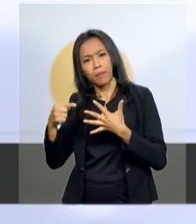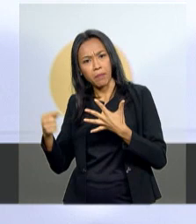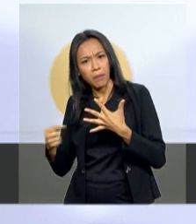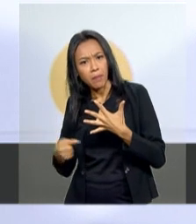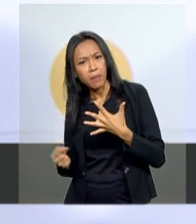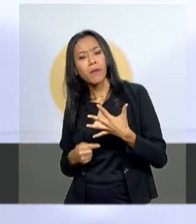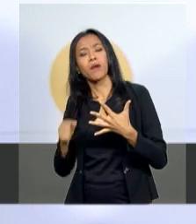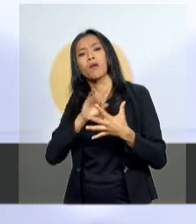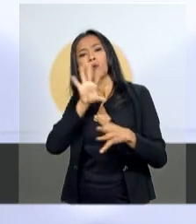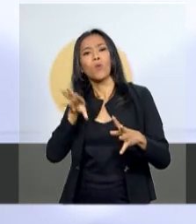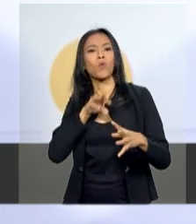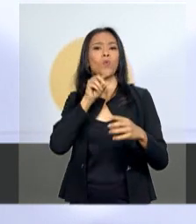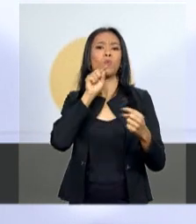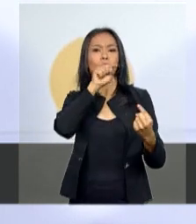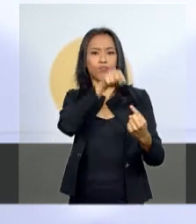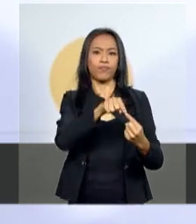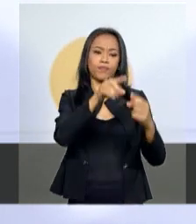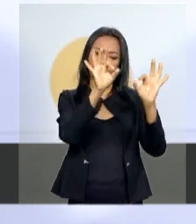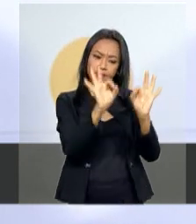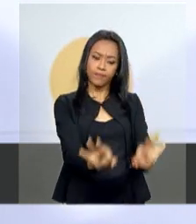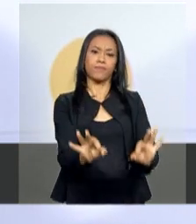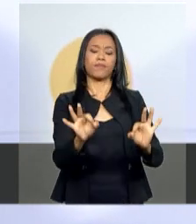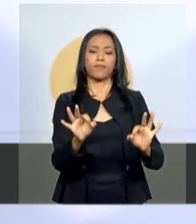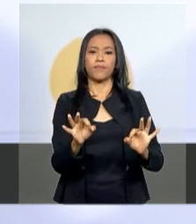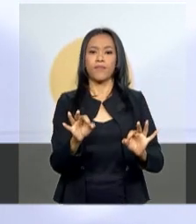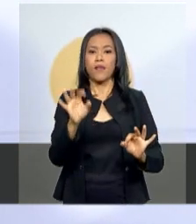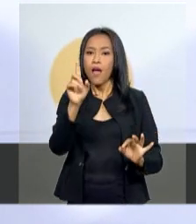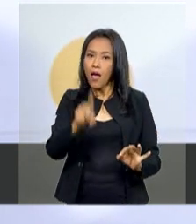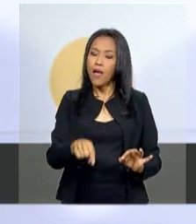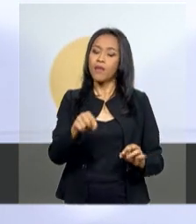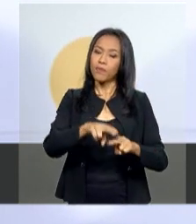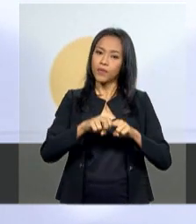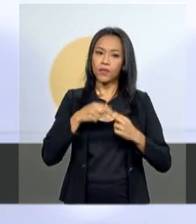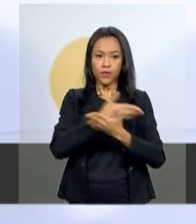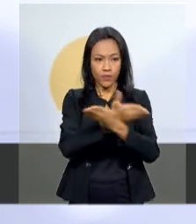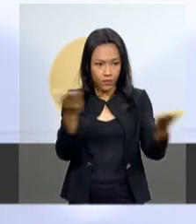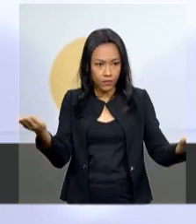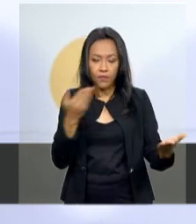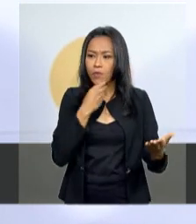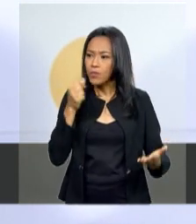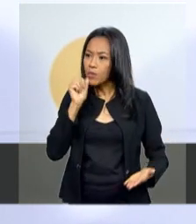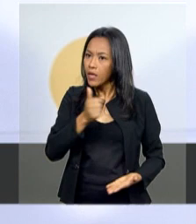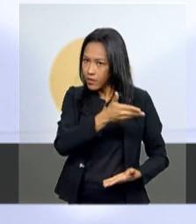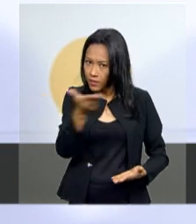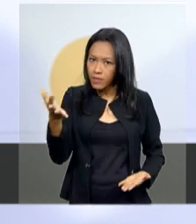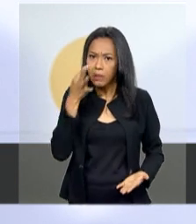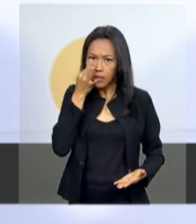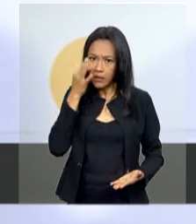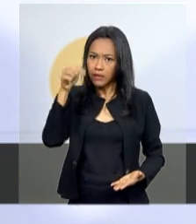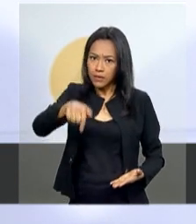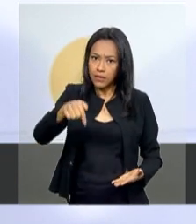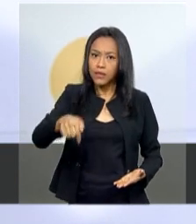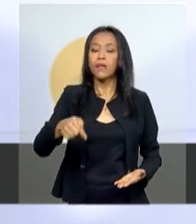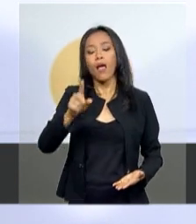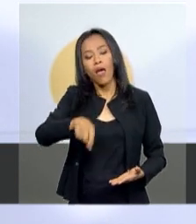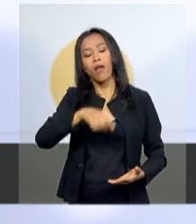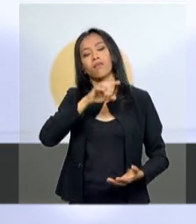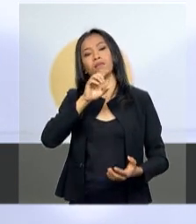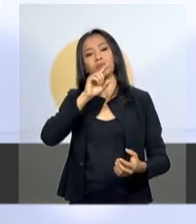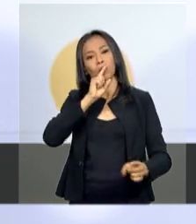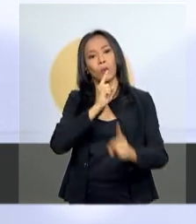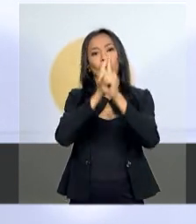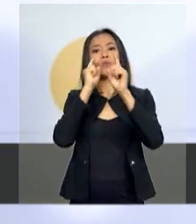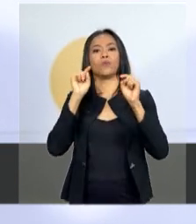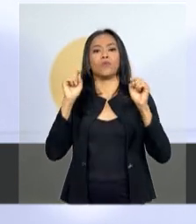concreta e é disso convenhamos meus senhores e minhas senhoras que trata o encontro de hoje quando